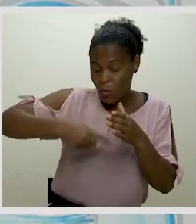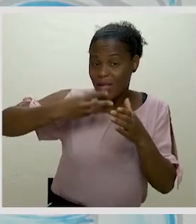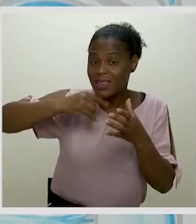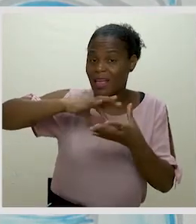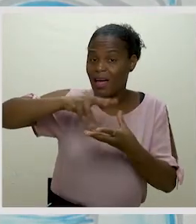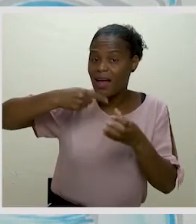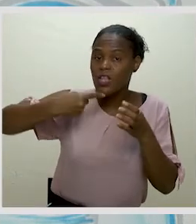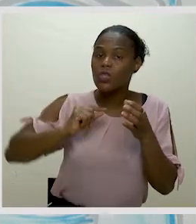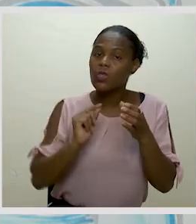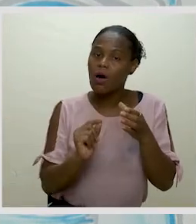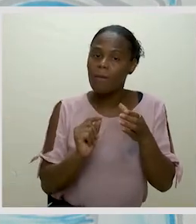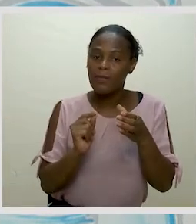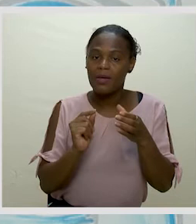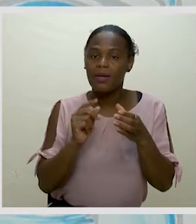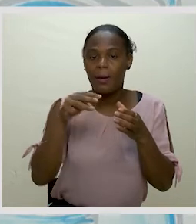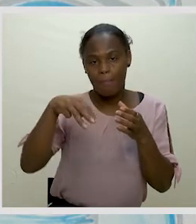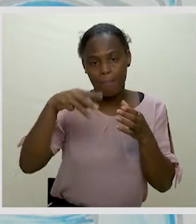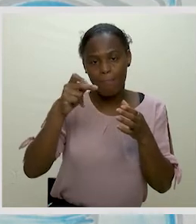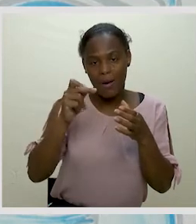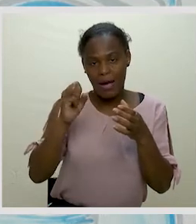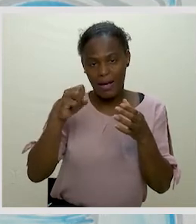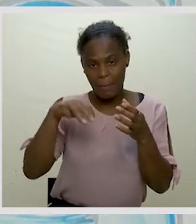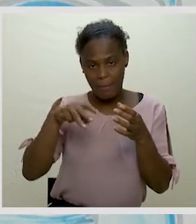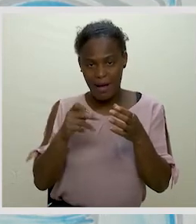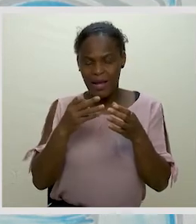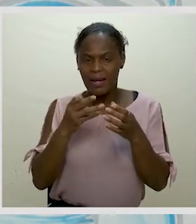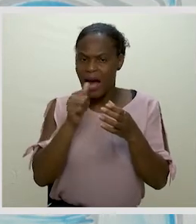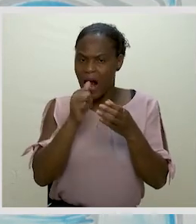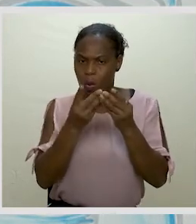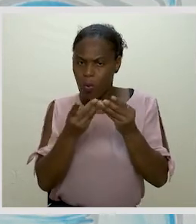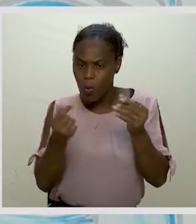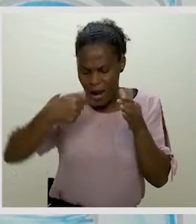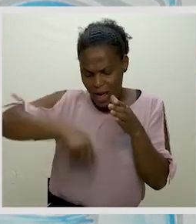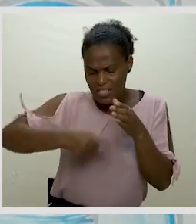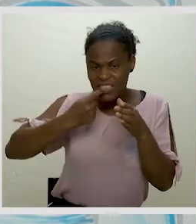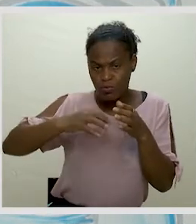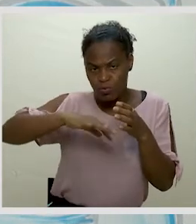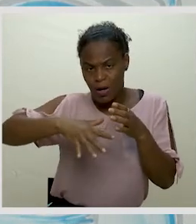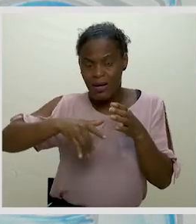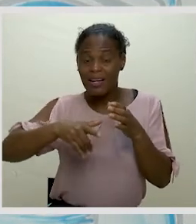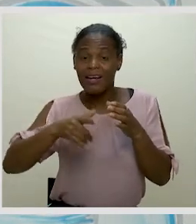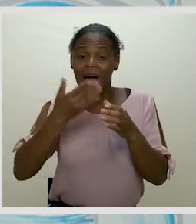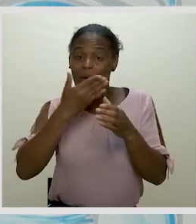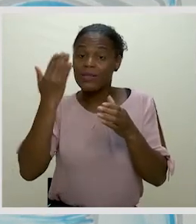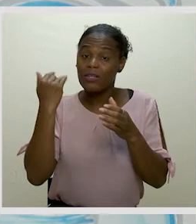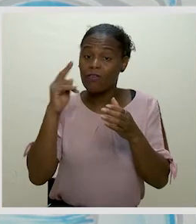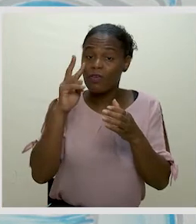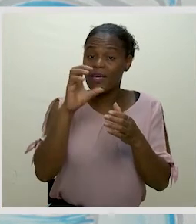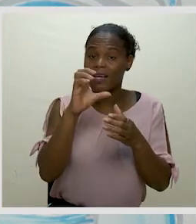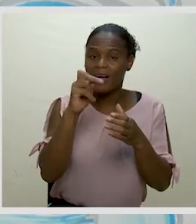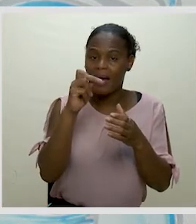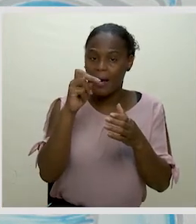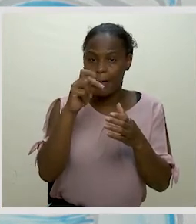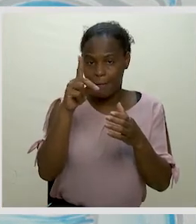Terra, chama-se, como é que se chama? Magma, né? Nós vimos na imagem anterior, vimos a câmara magmática,